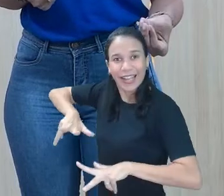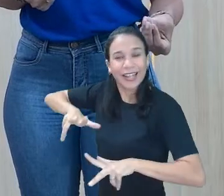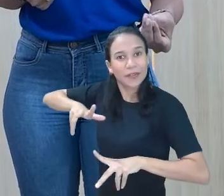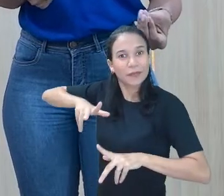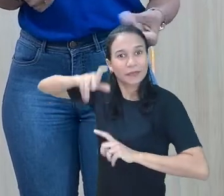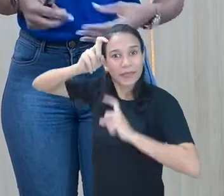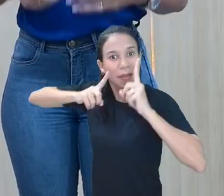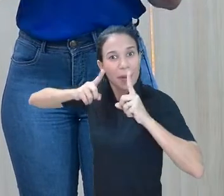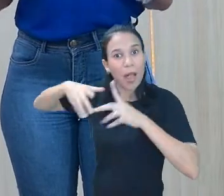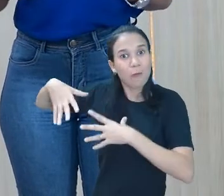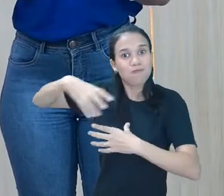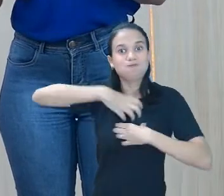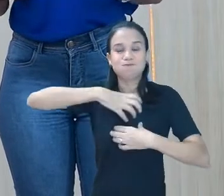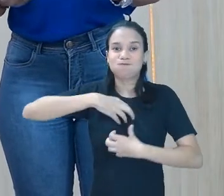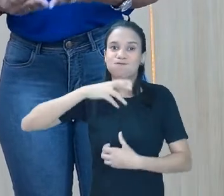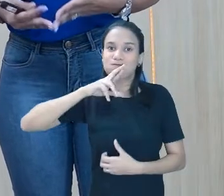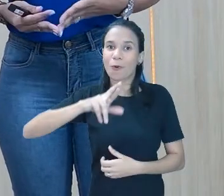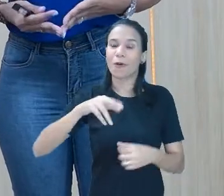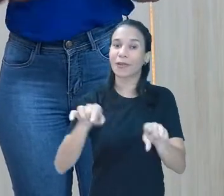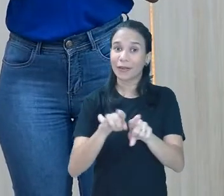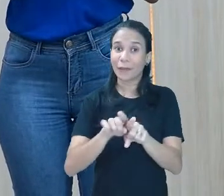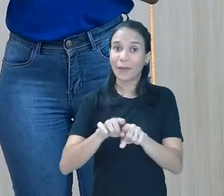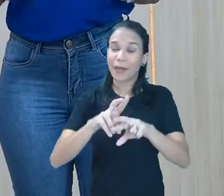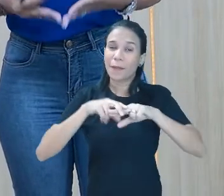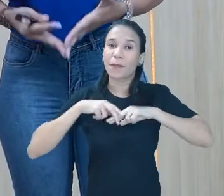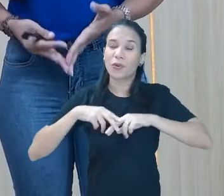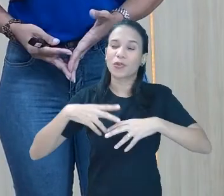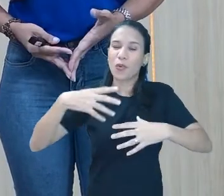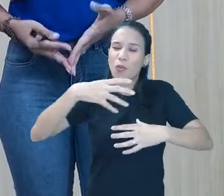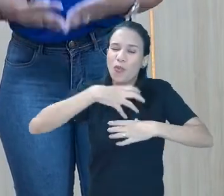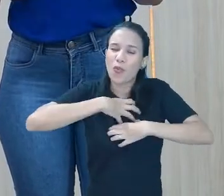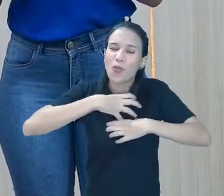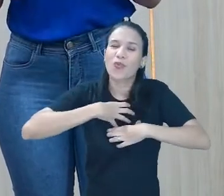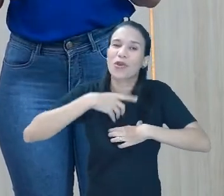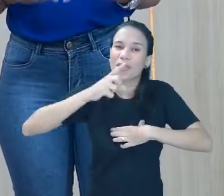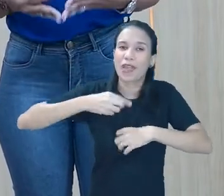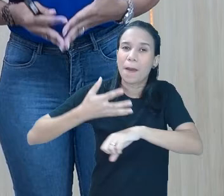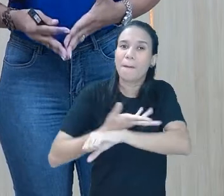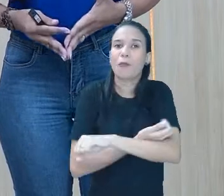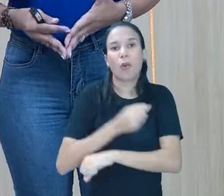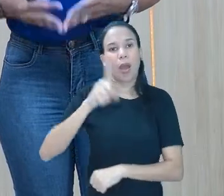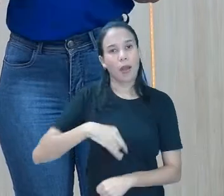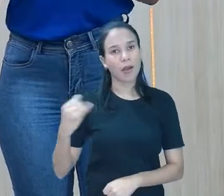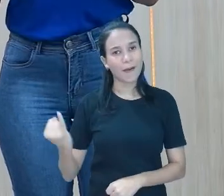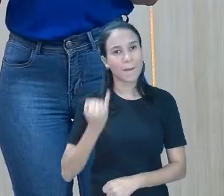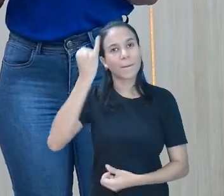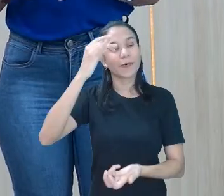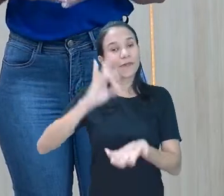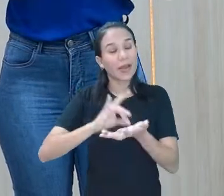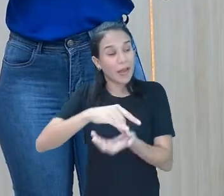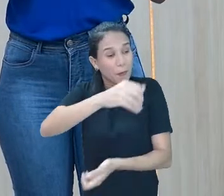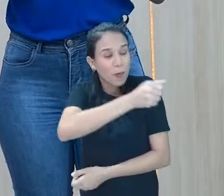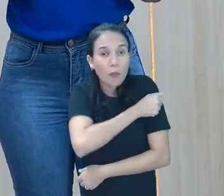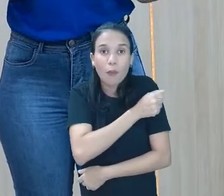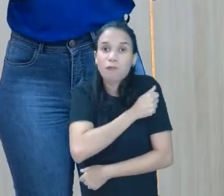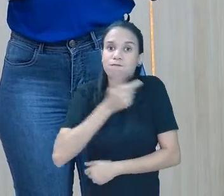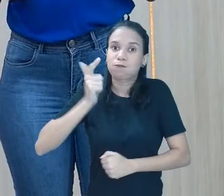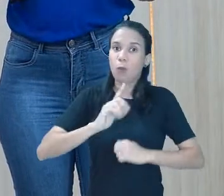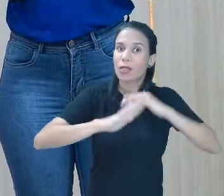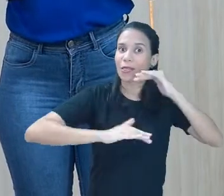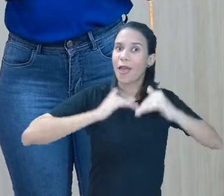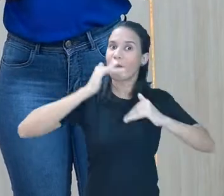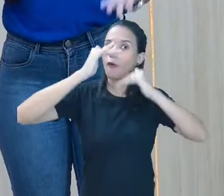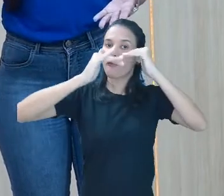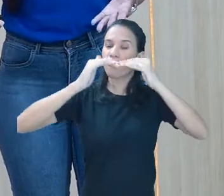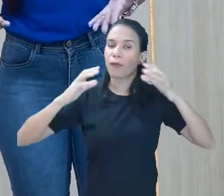completamente diferente. Então, essas sensações, elas são importantes, elas são indispensáveis para que o estudante se desenvolva